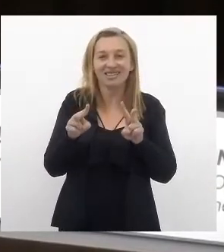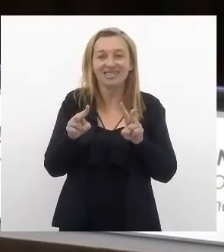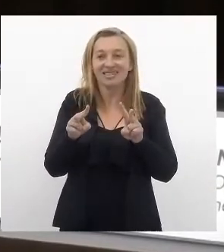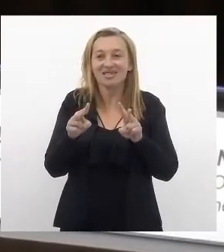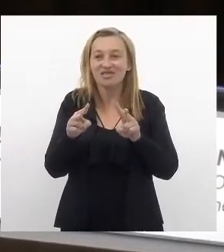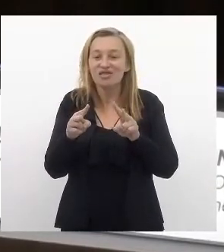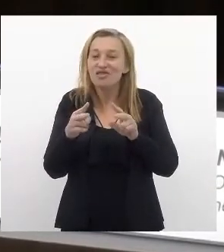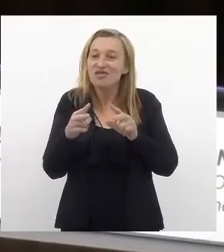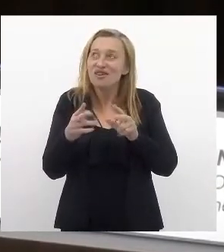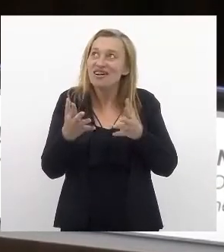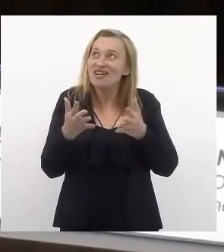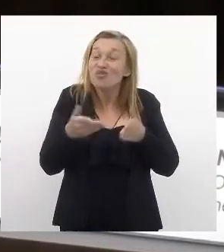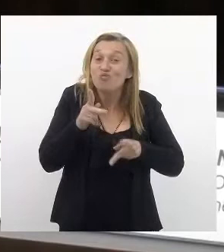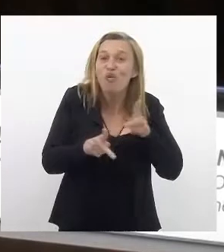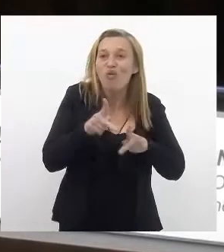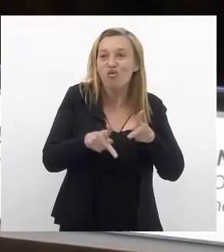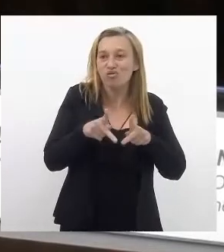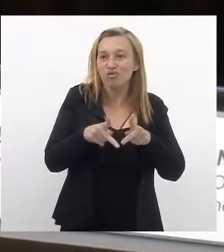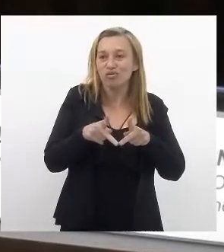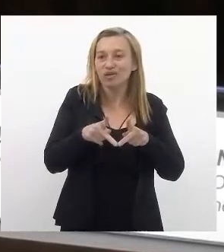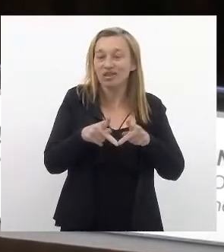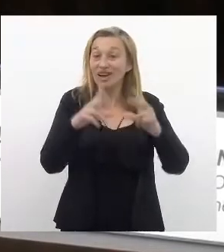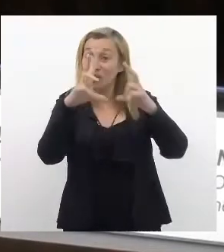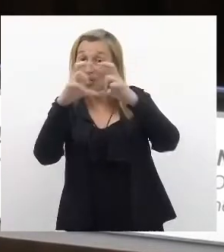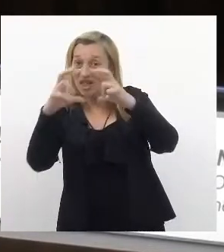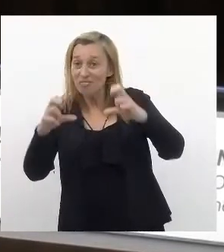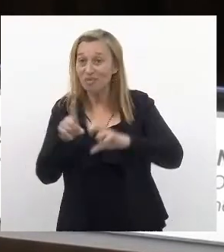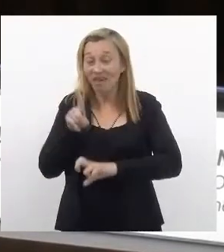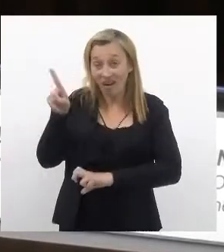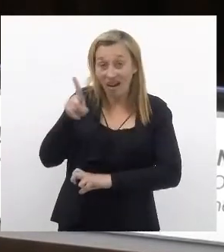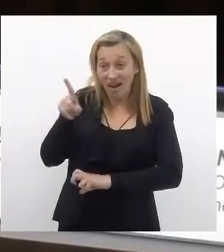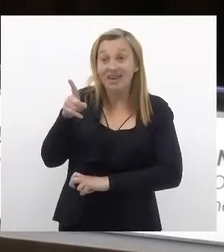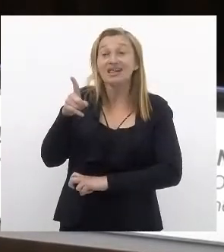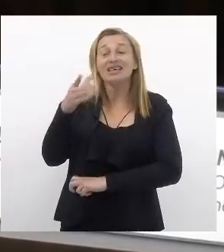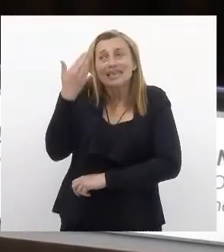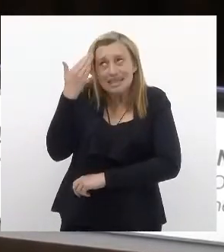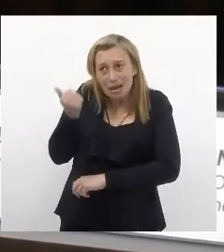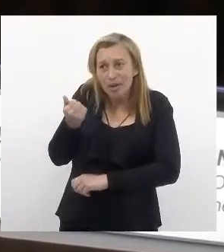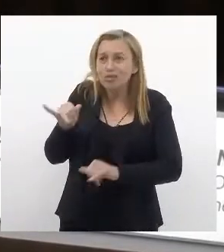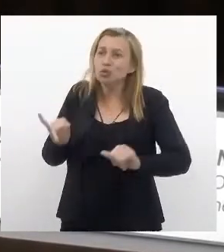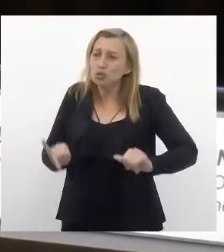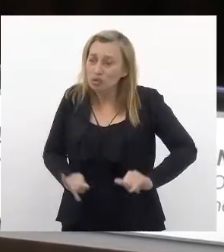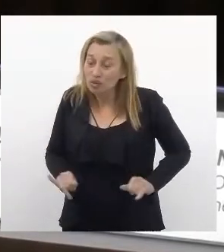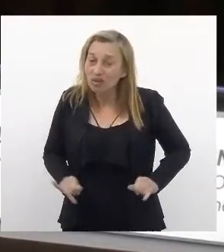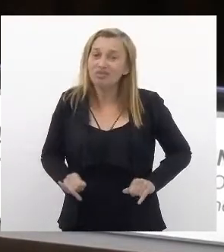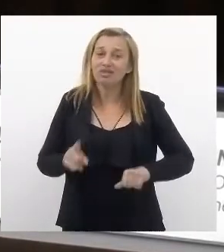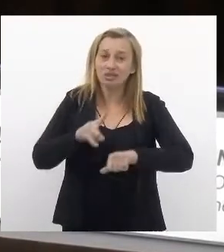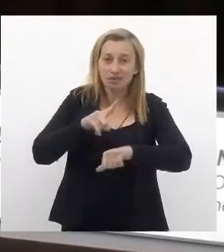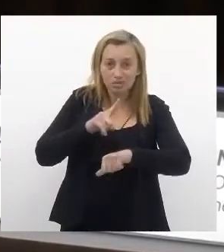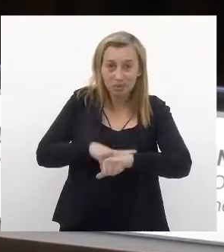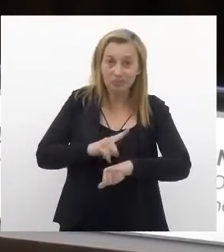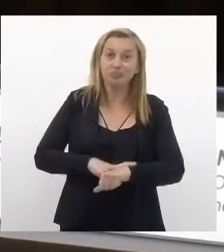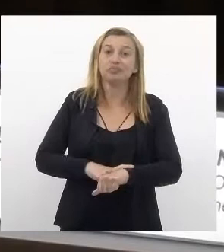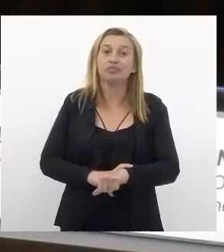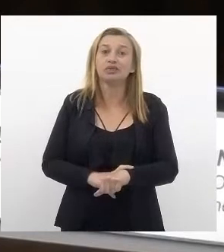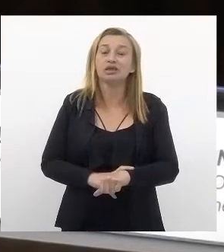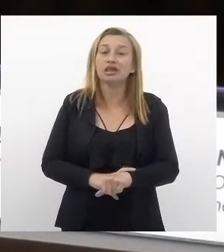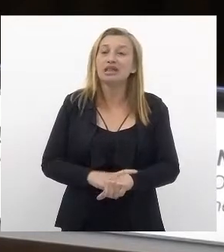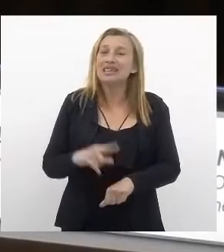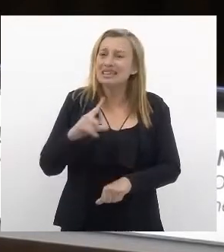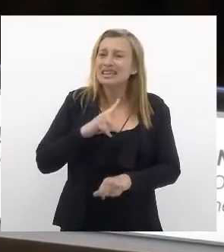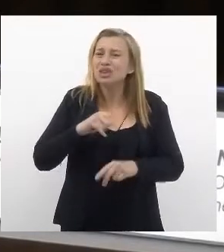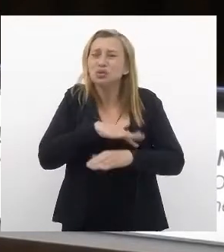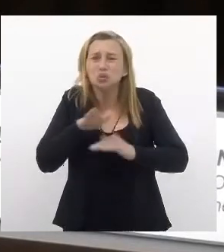para o povo que está no Líbano, que está, sabemos, sofrendo nesse momento e que exige de